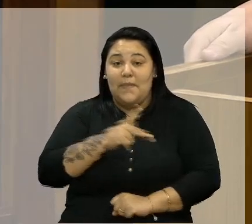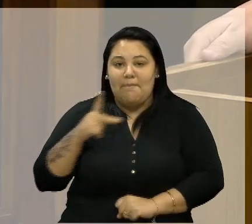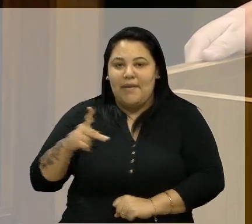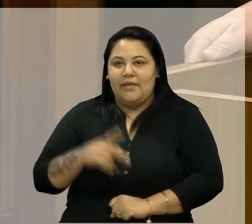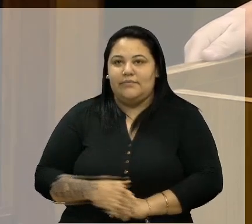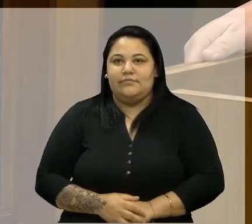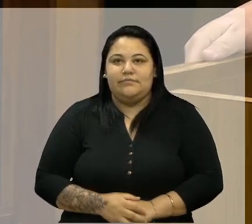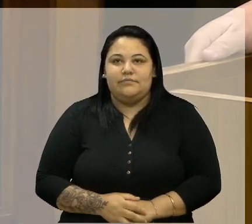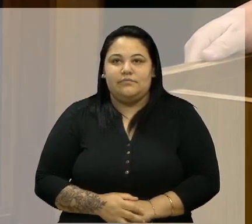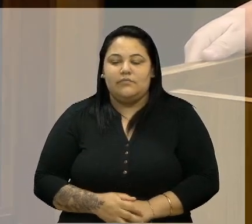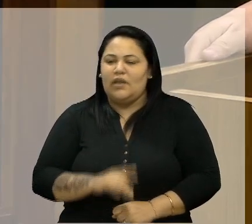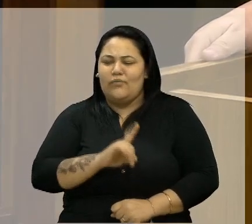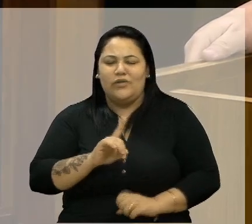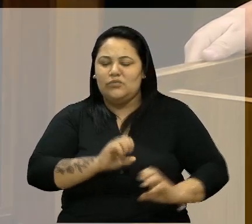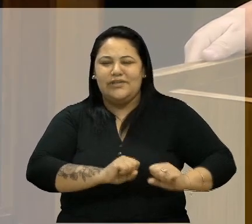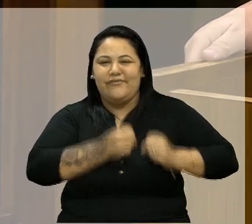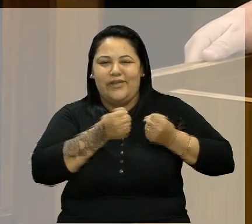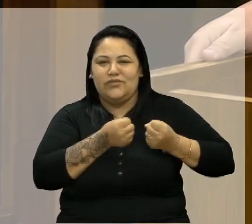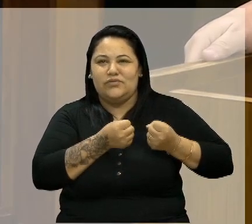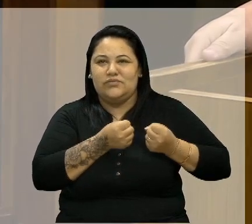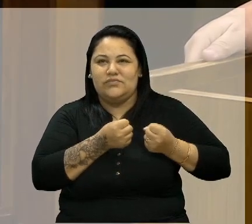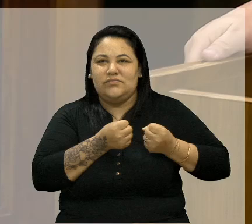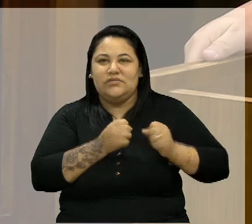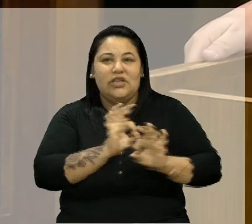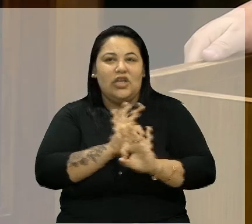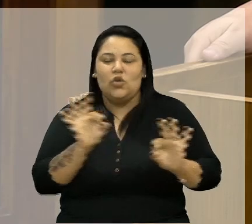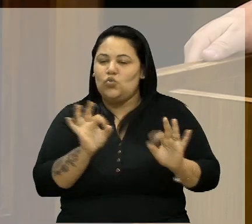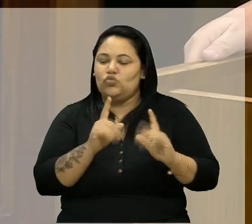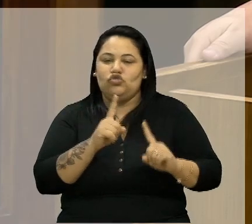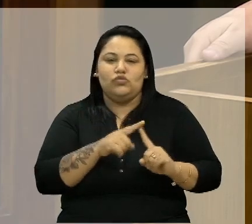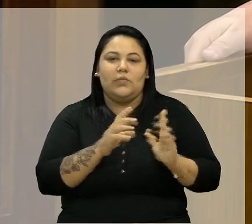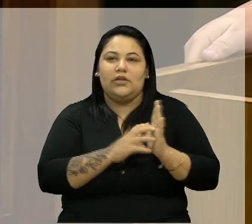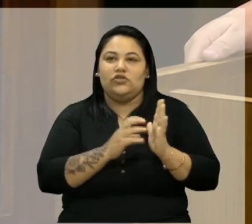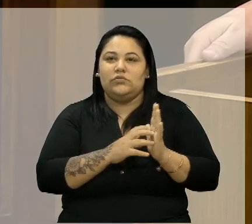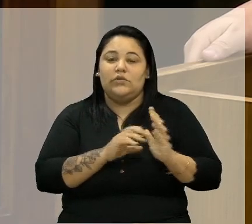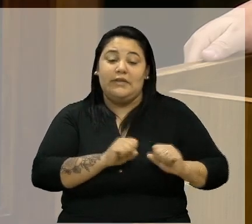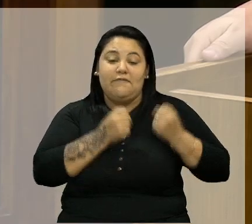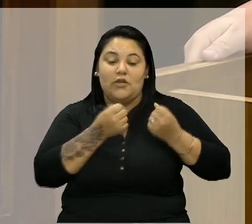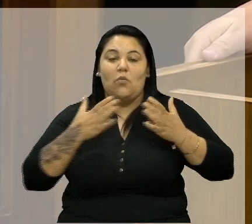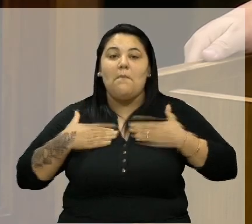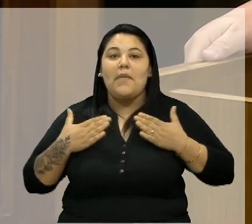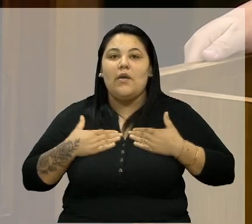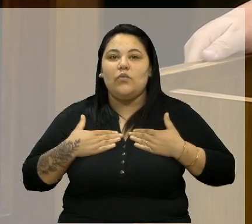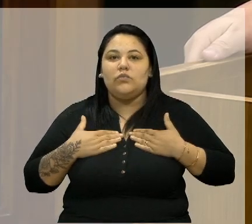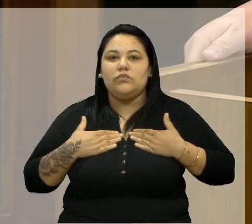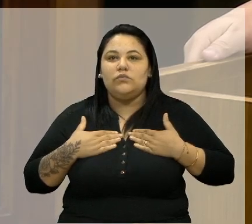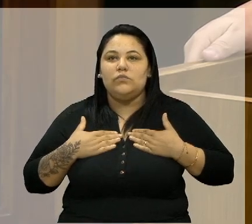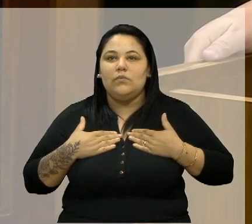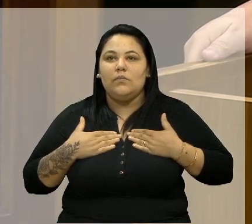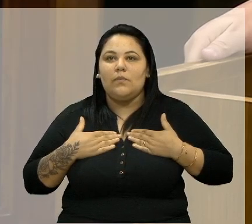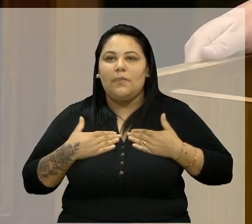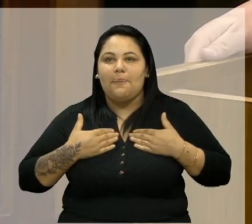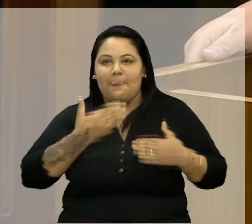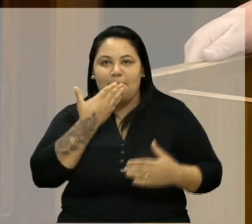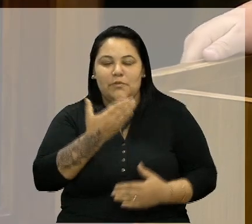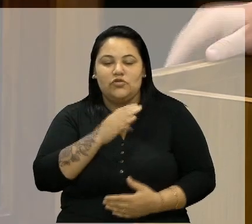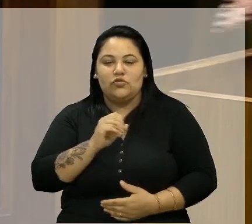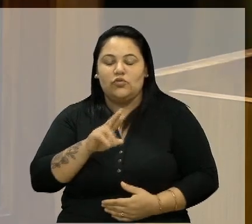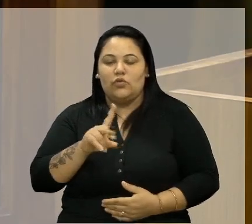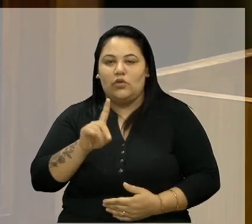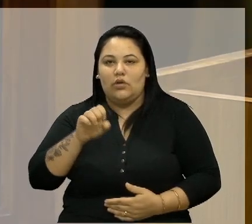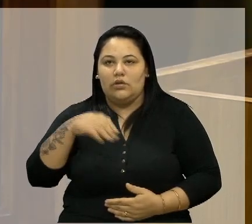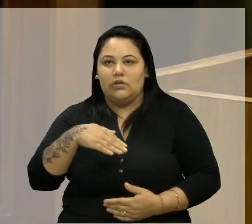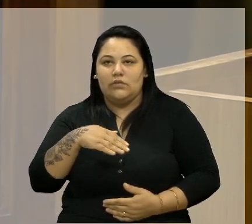Não sou e não defendo aqui nenhum tipo de partido. Defendo o meu partido. Então é inacreditável falarem...